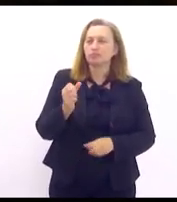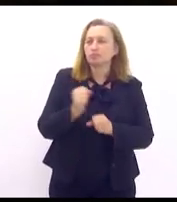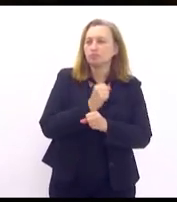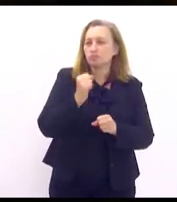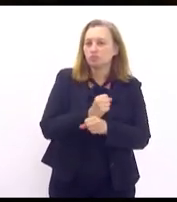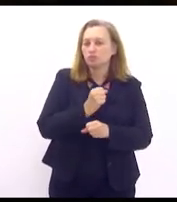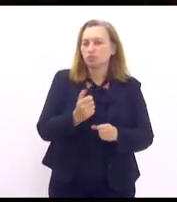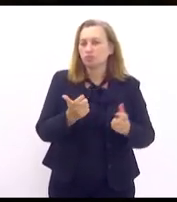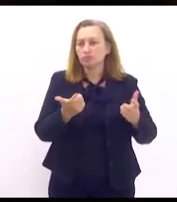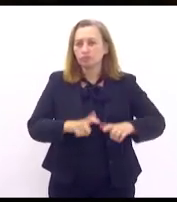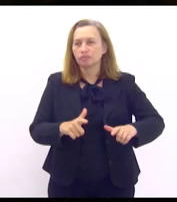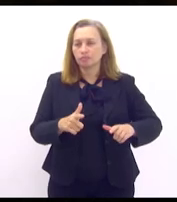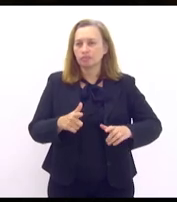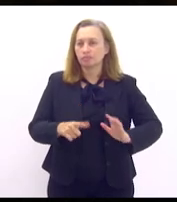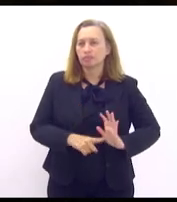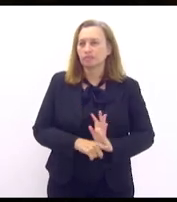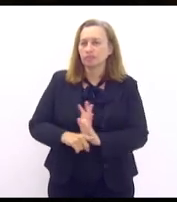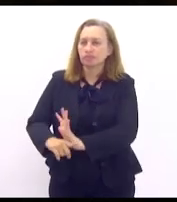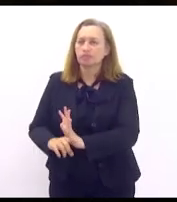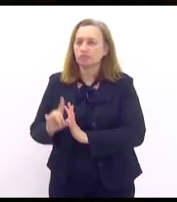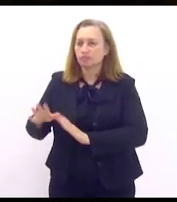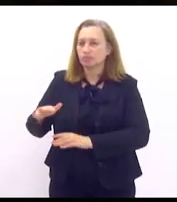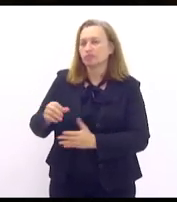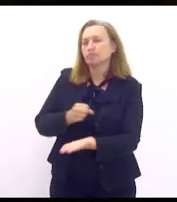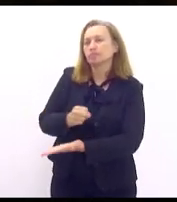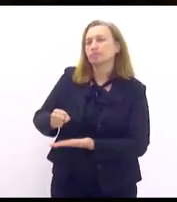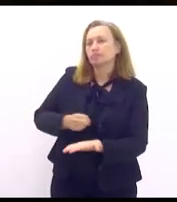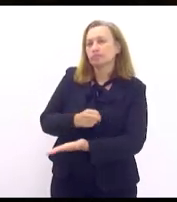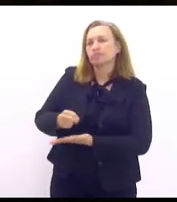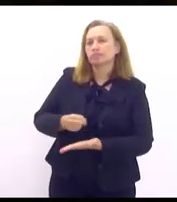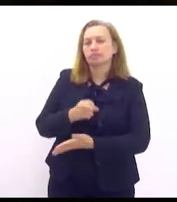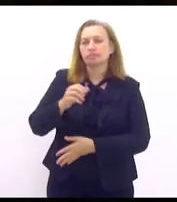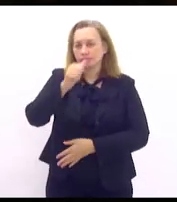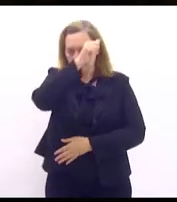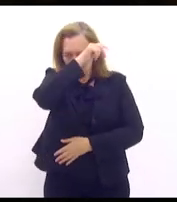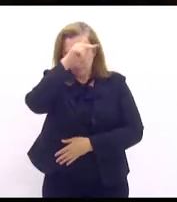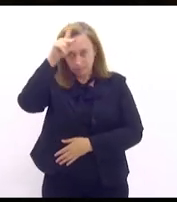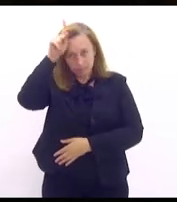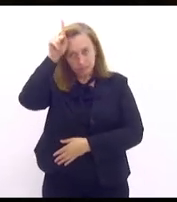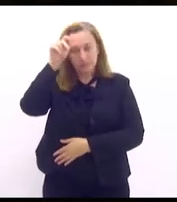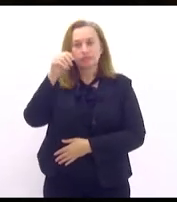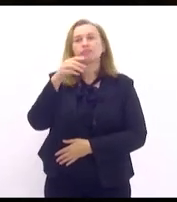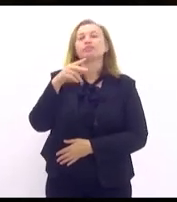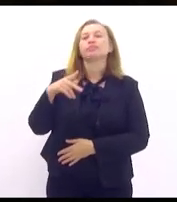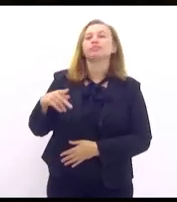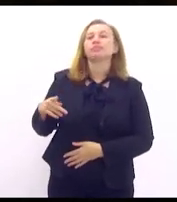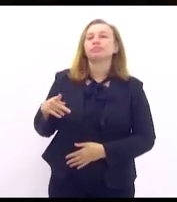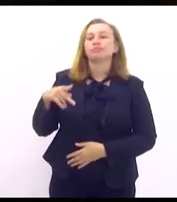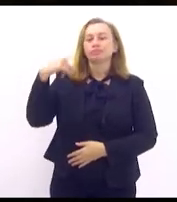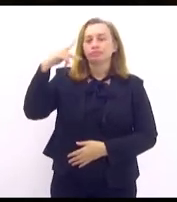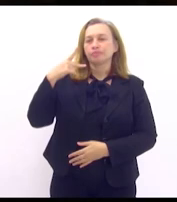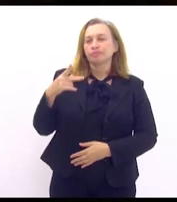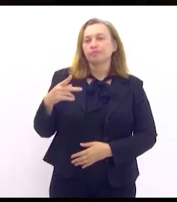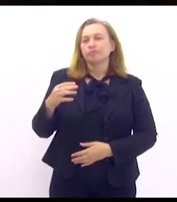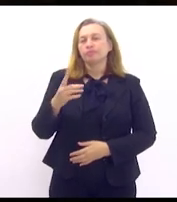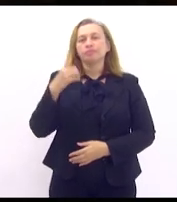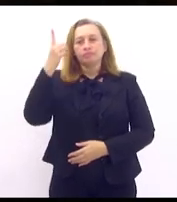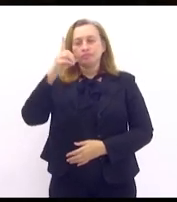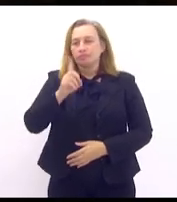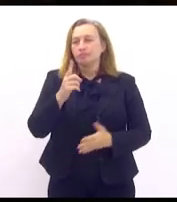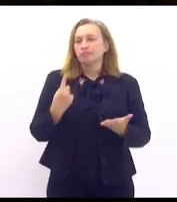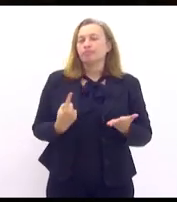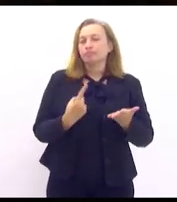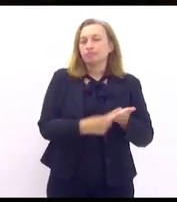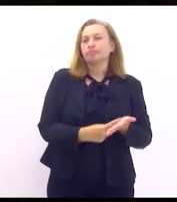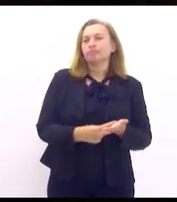obra no varejo para poder agradar quem é da sua base, prefeitos, vereadores e deputados. Isso não é compromisso com o desenvolvimento do Estado do Rio de Janeiro.